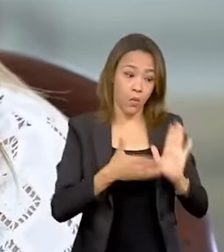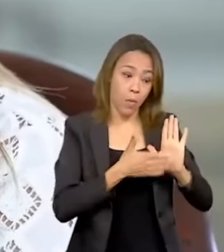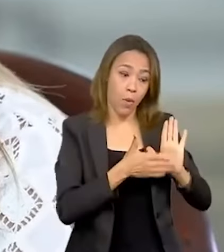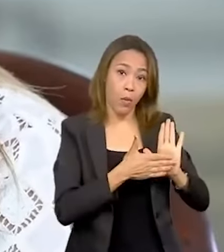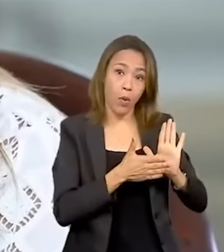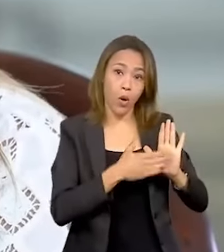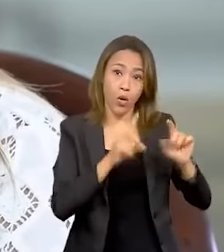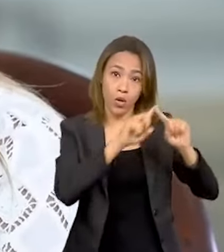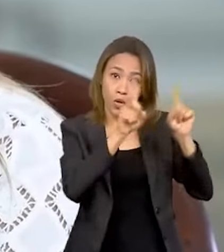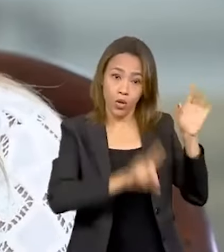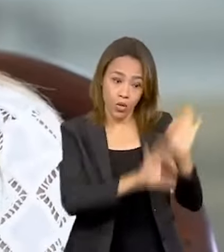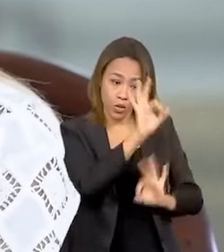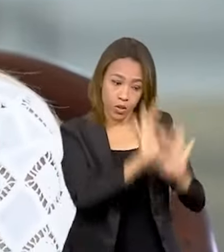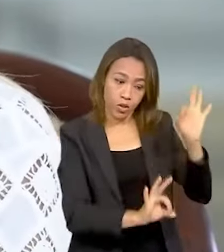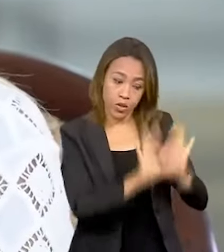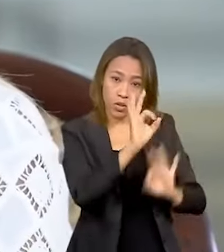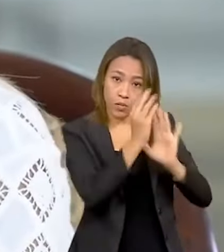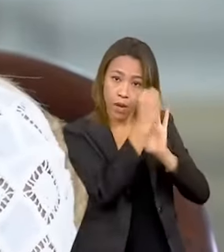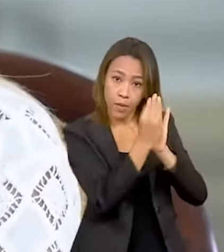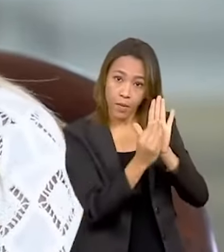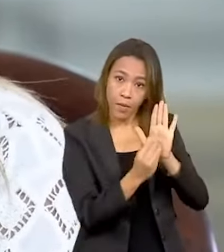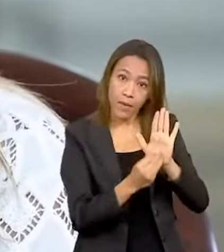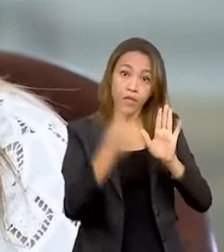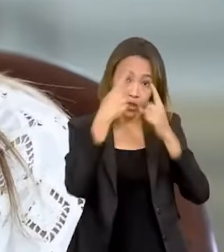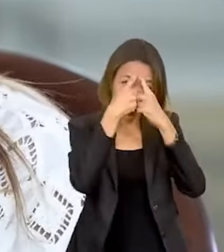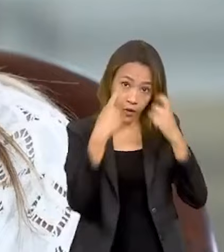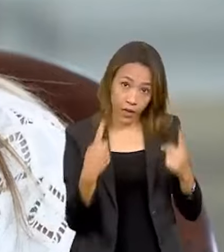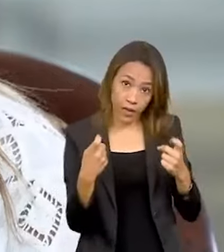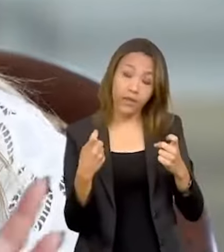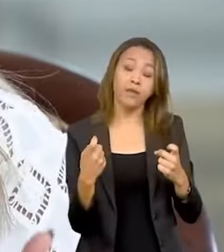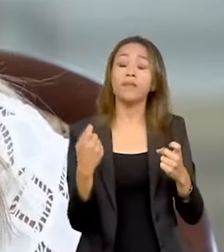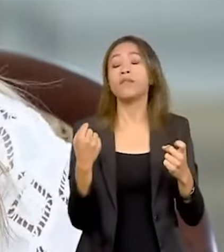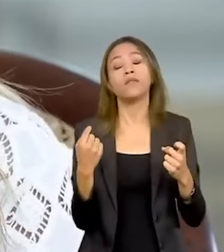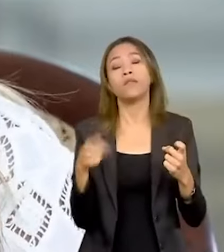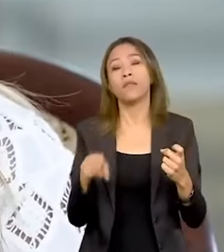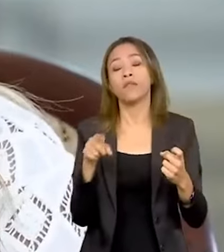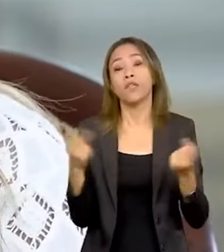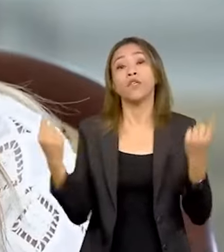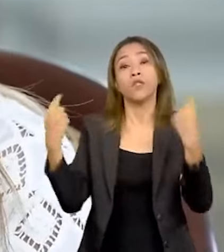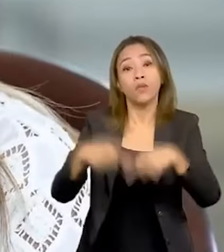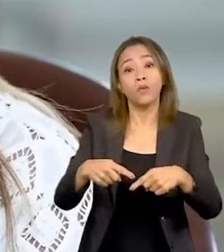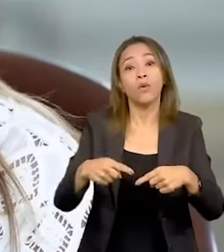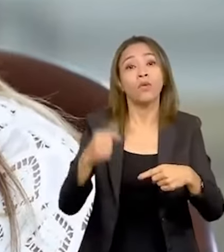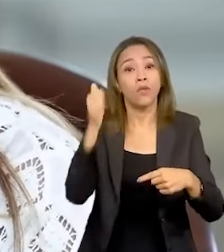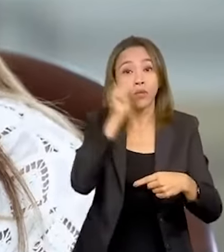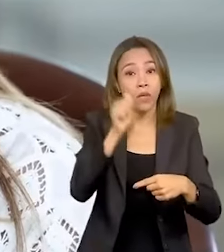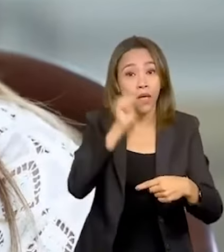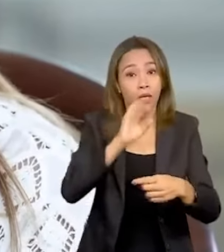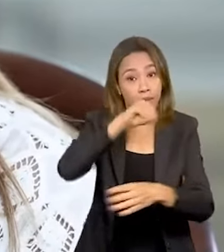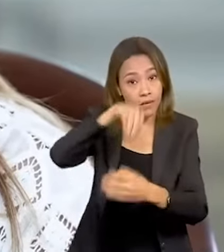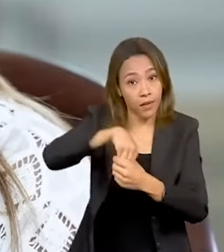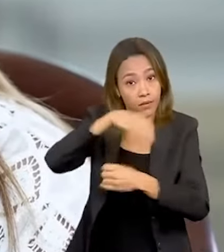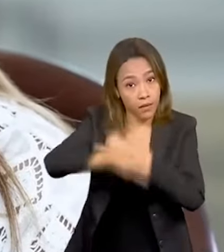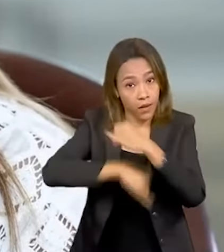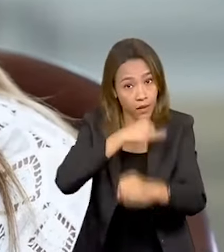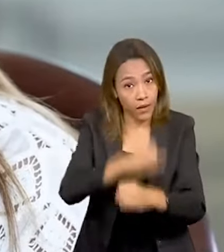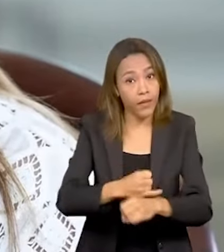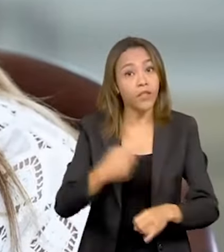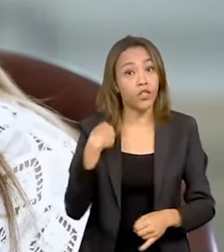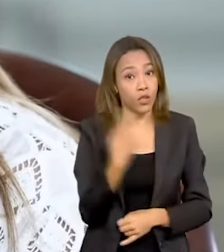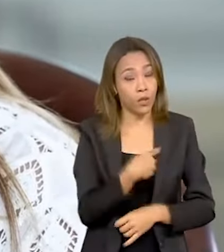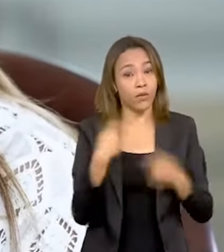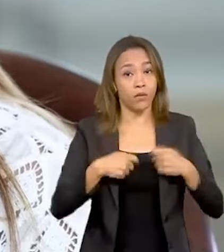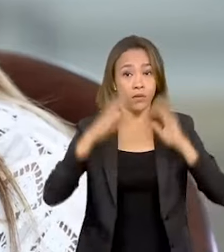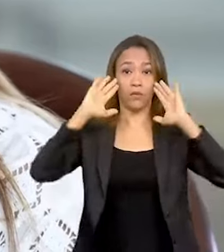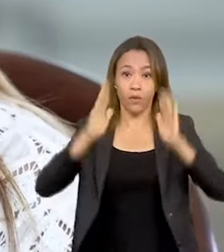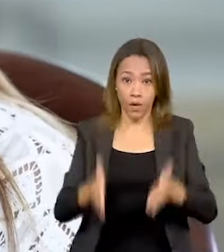violência contra as mulheres nas redes digital eu acho que a gente precisa focar um pouco niss Eu acho que a gente vai começar a discutir isso